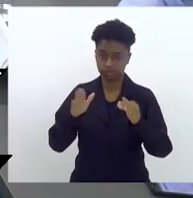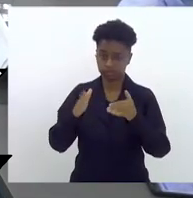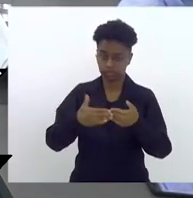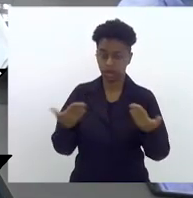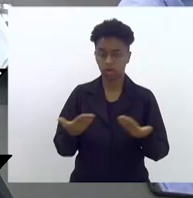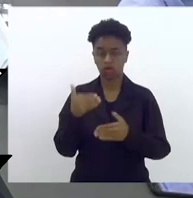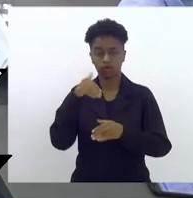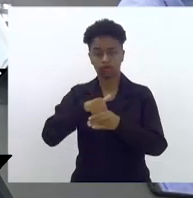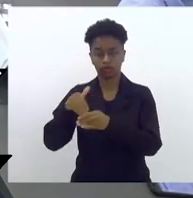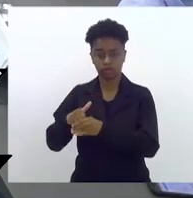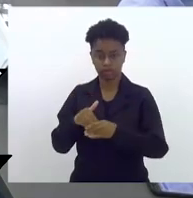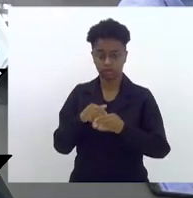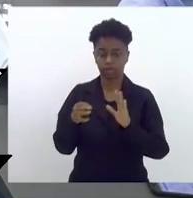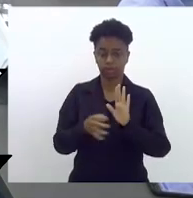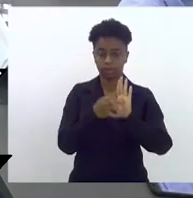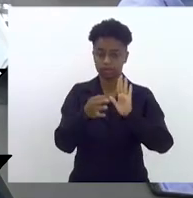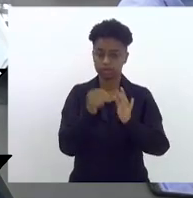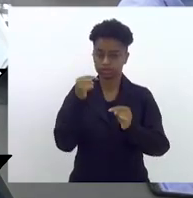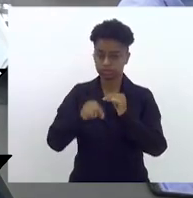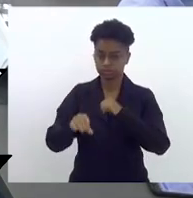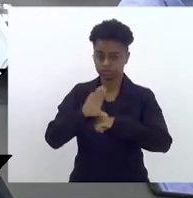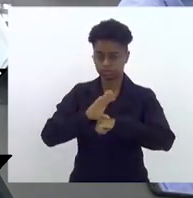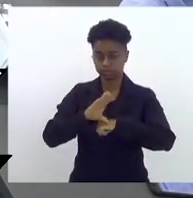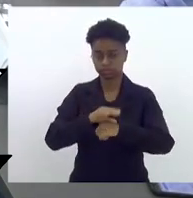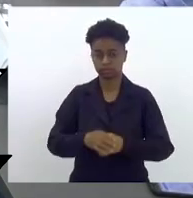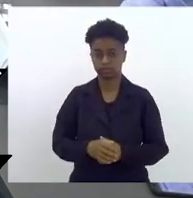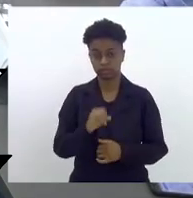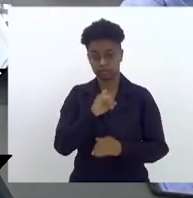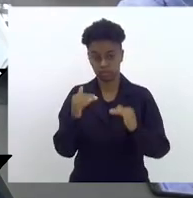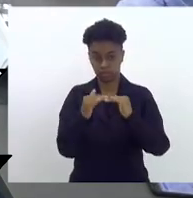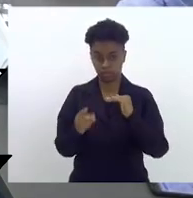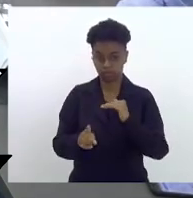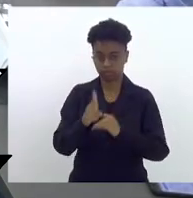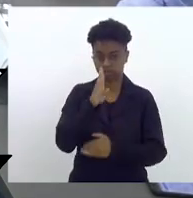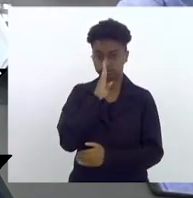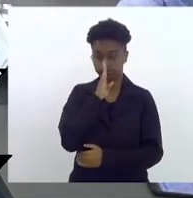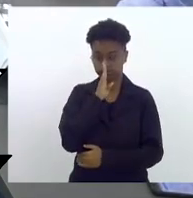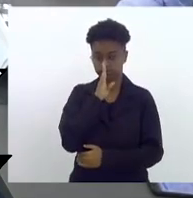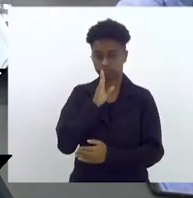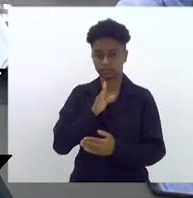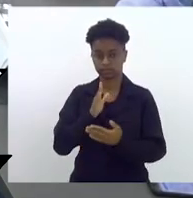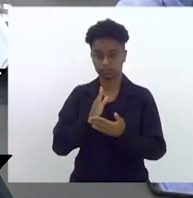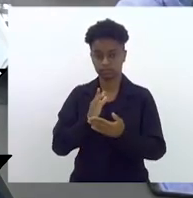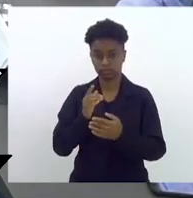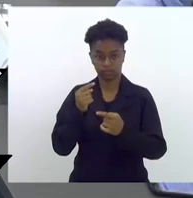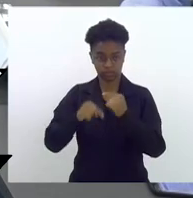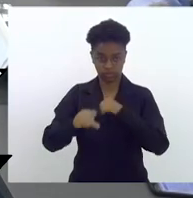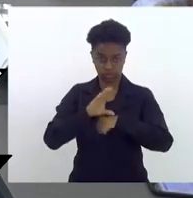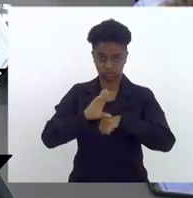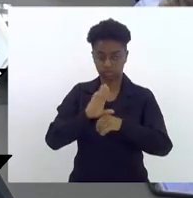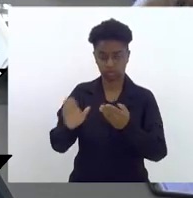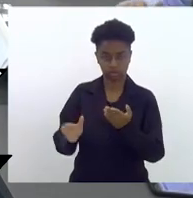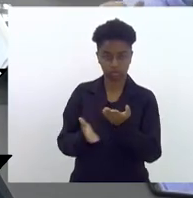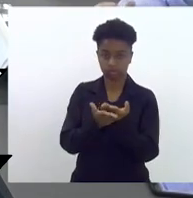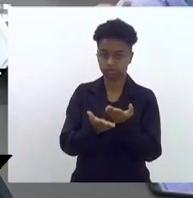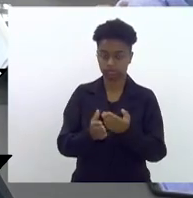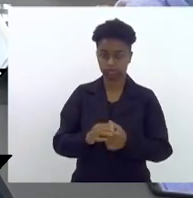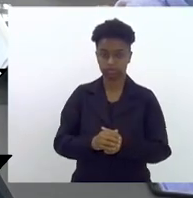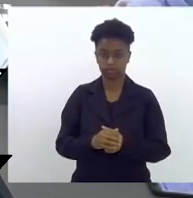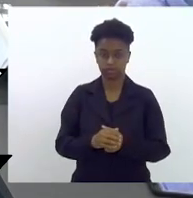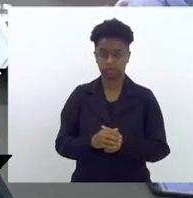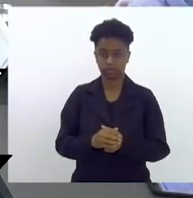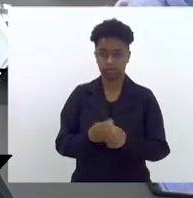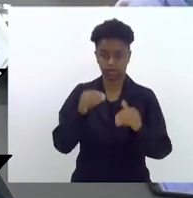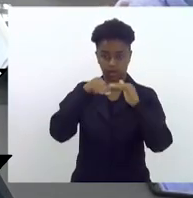discussão em votação parecia pela inconstitucionalidade se eles que aprovam permaneça Como estão inconstitucional vai arquivo e pedir